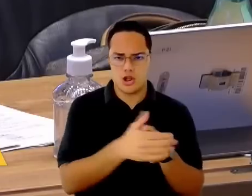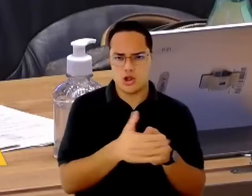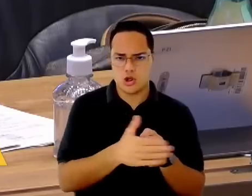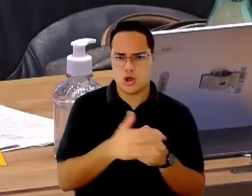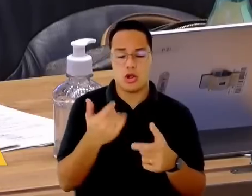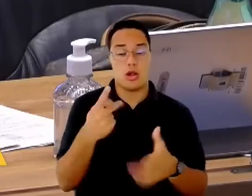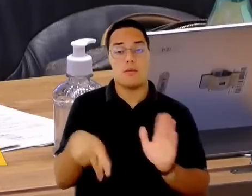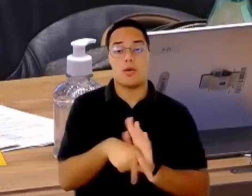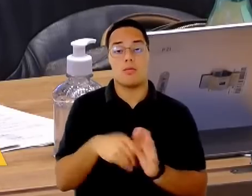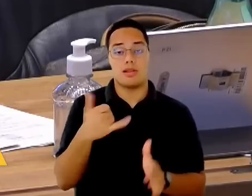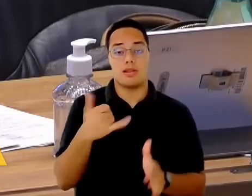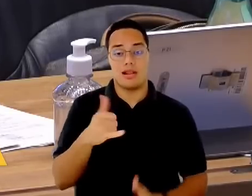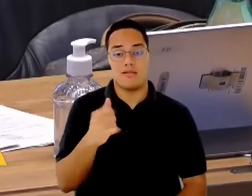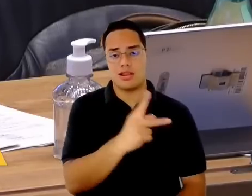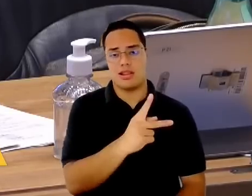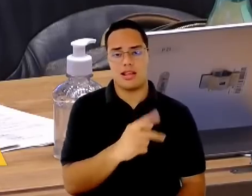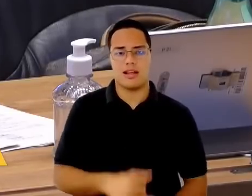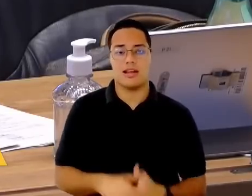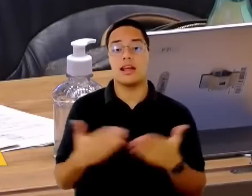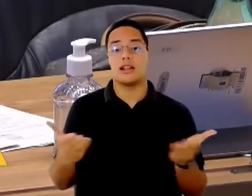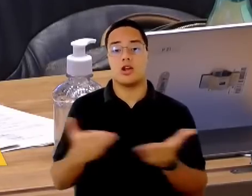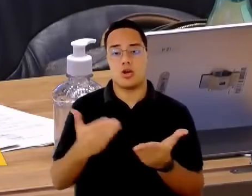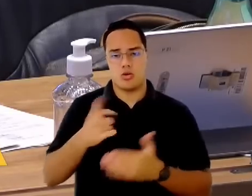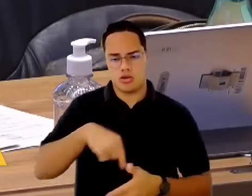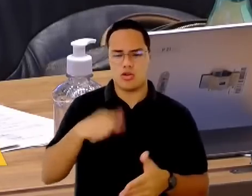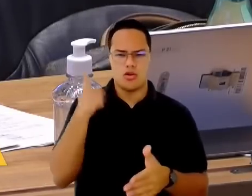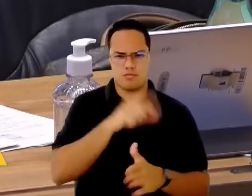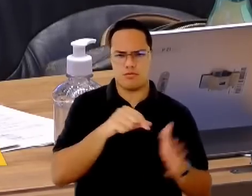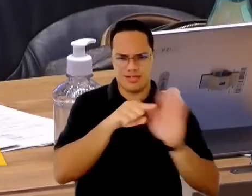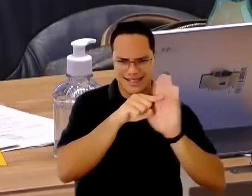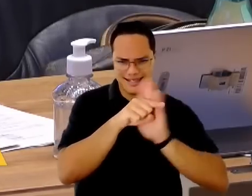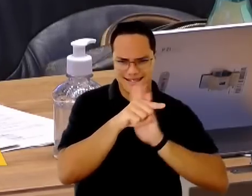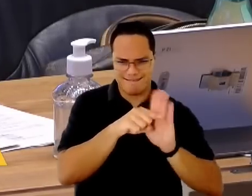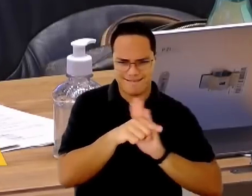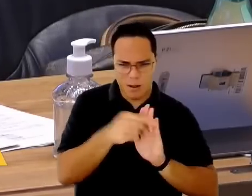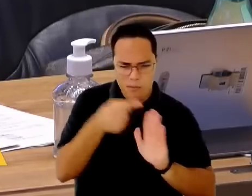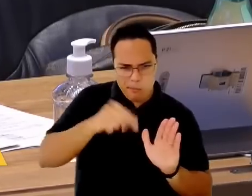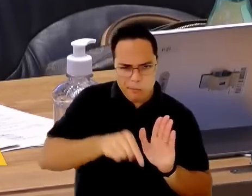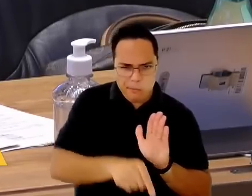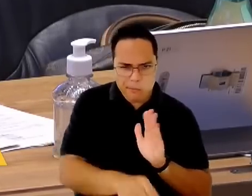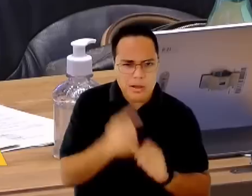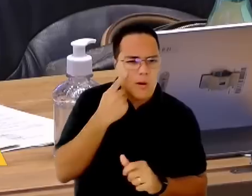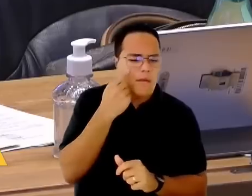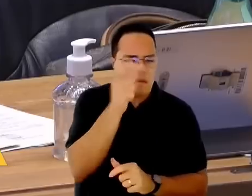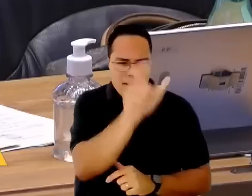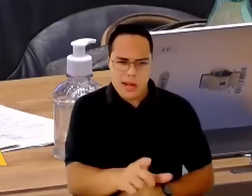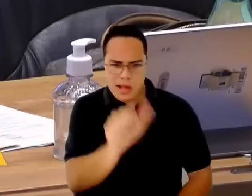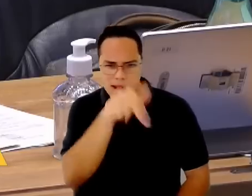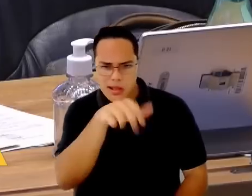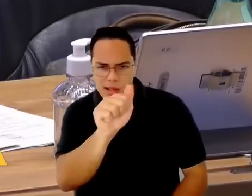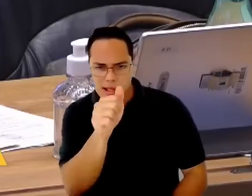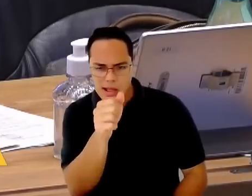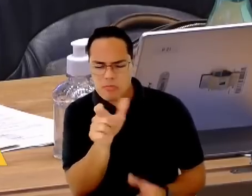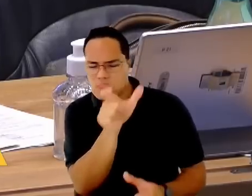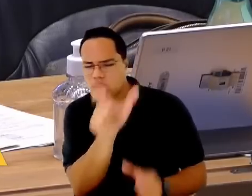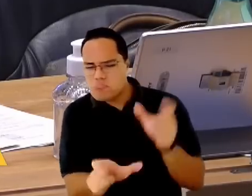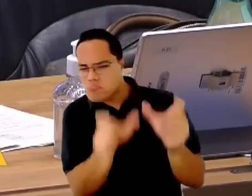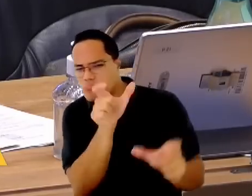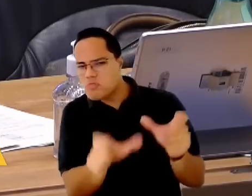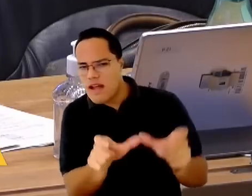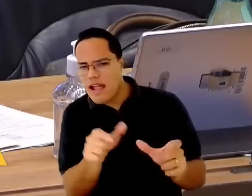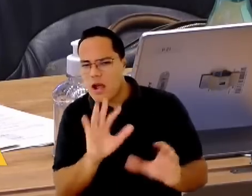nós essa CPI vai saber quem era Ana Priscila e como o que aconteceu e com quem que ela estava falando